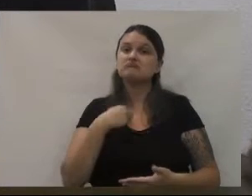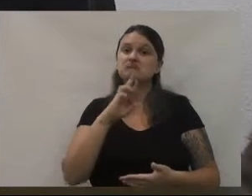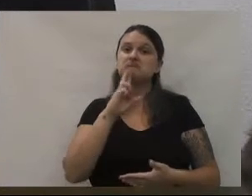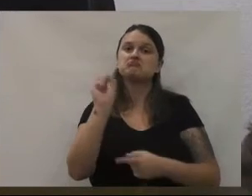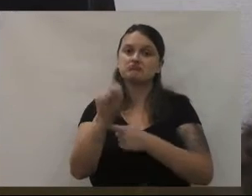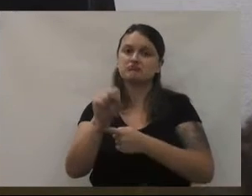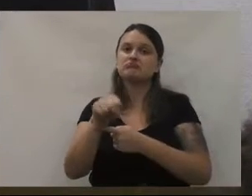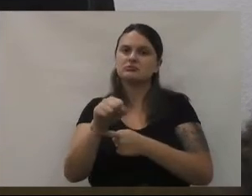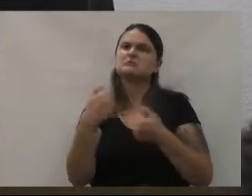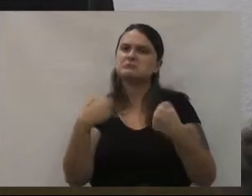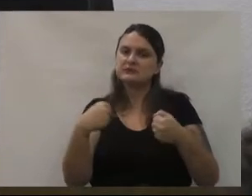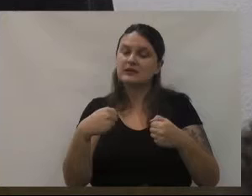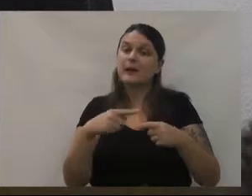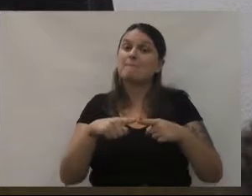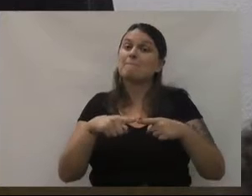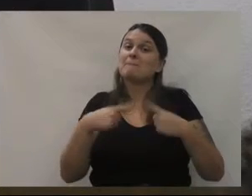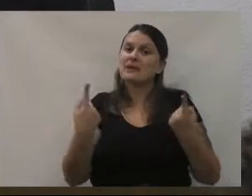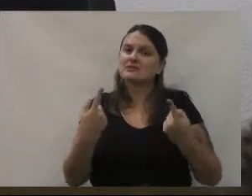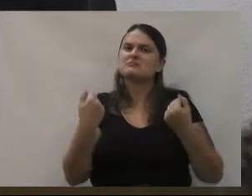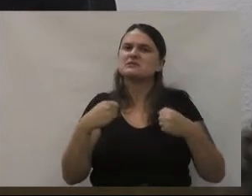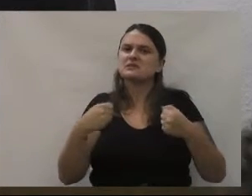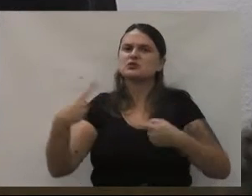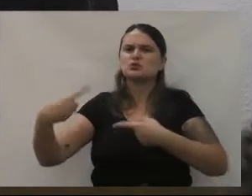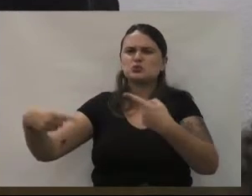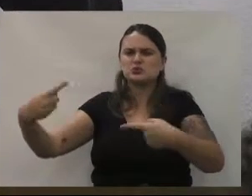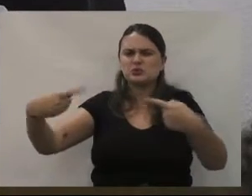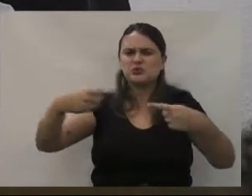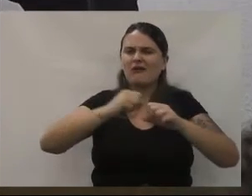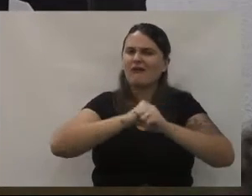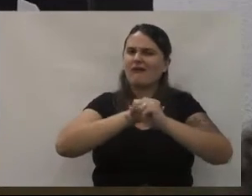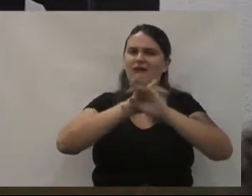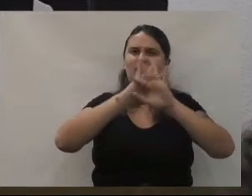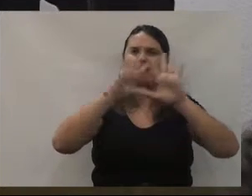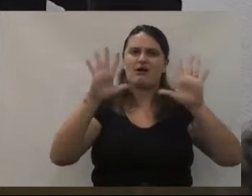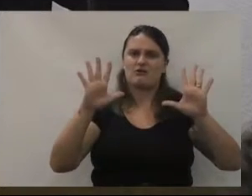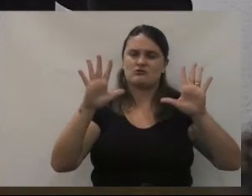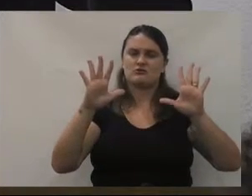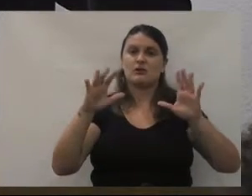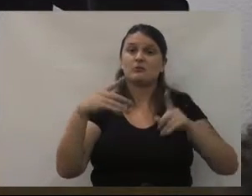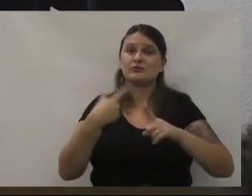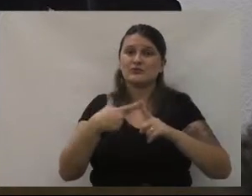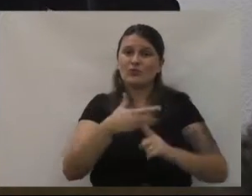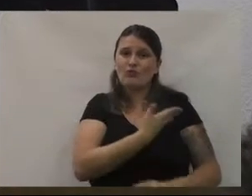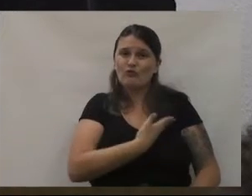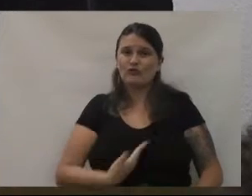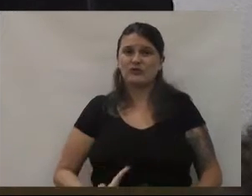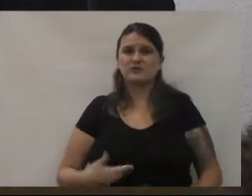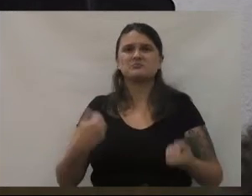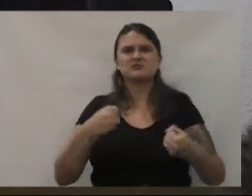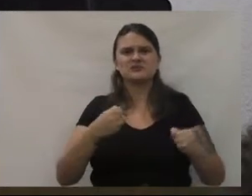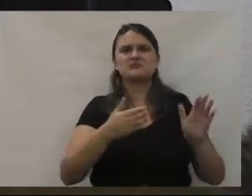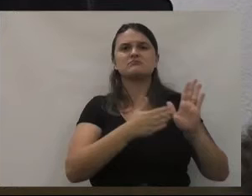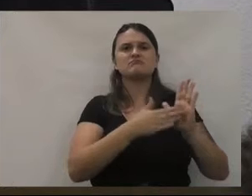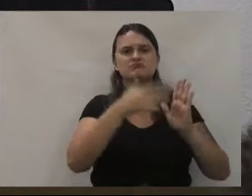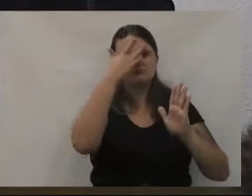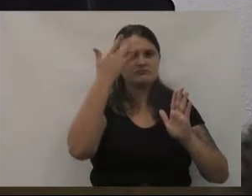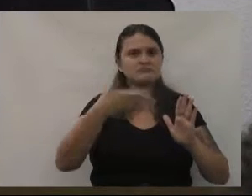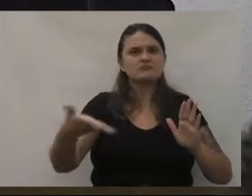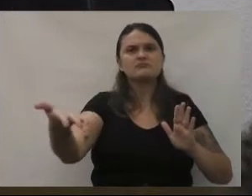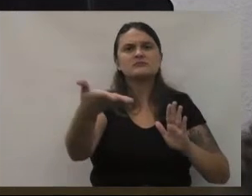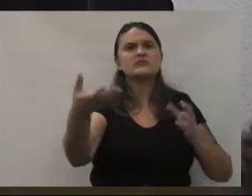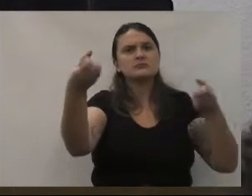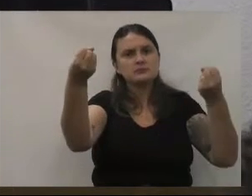há, desde que seja discutido com transparência, que o governo venha a público e